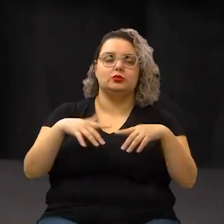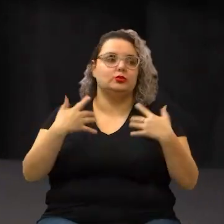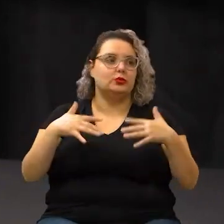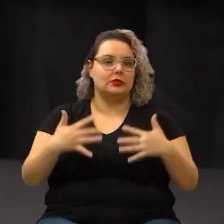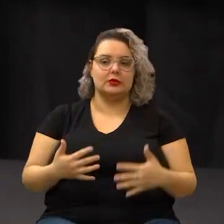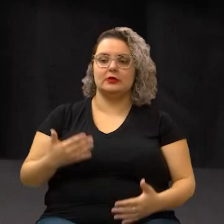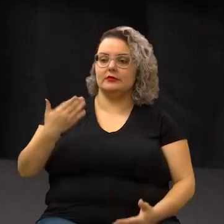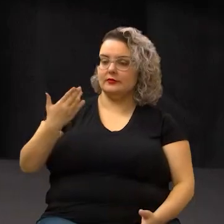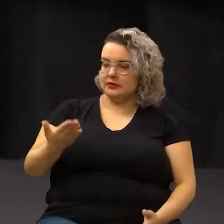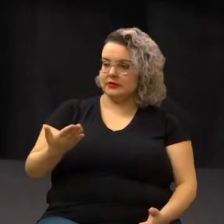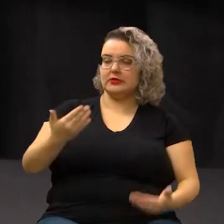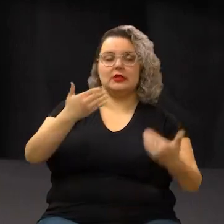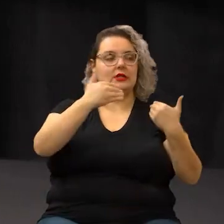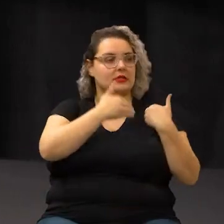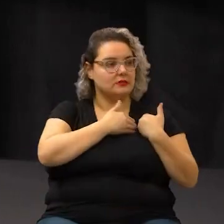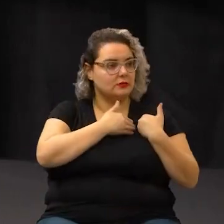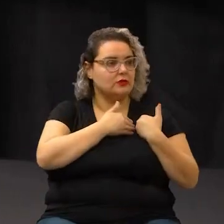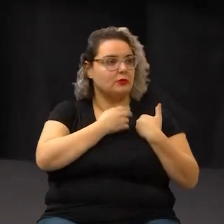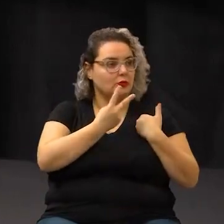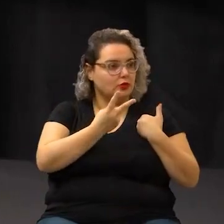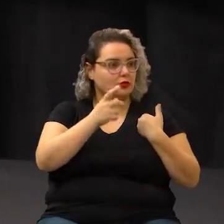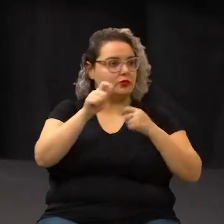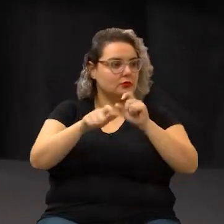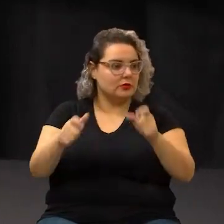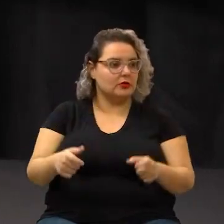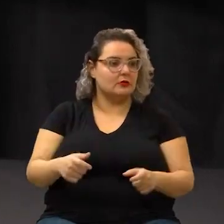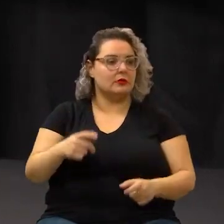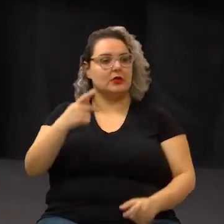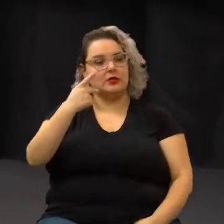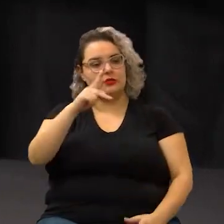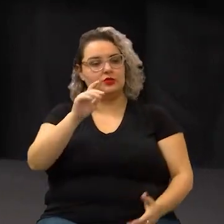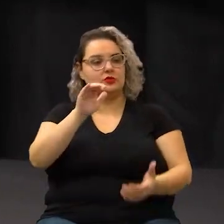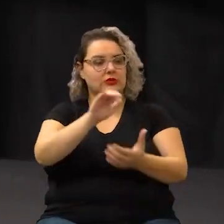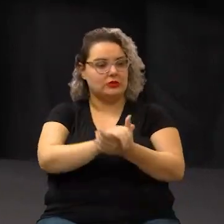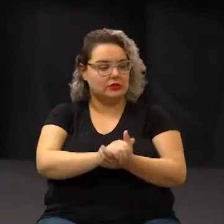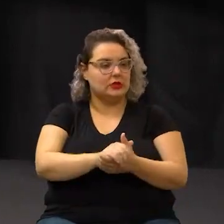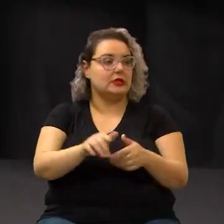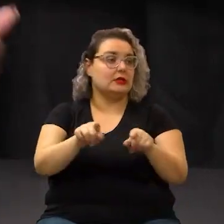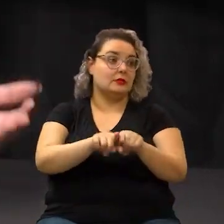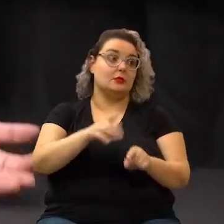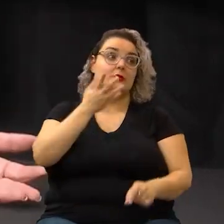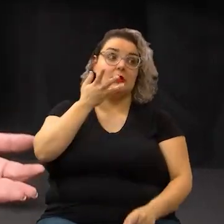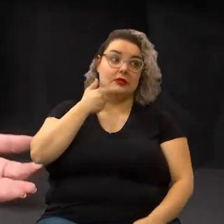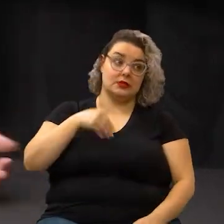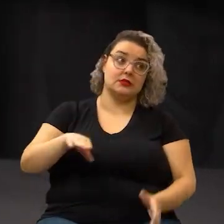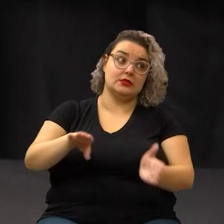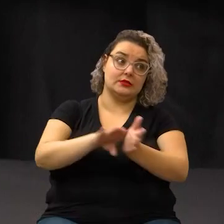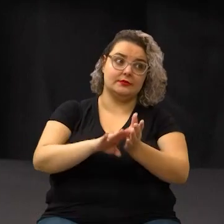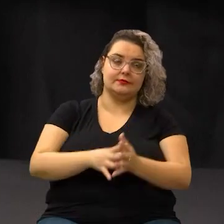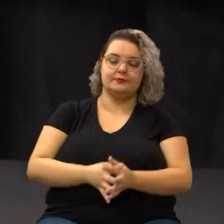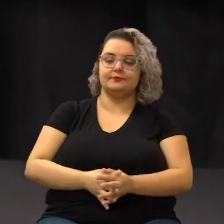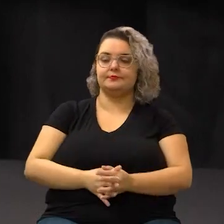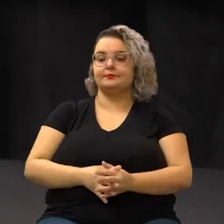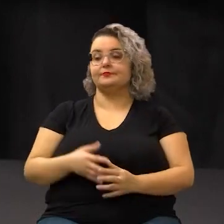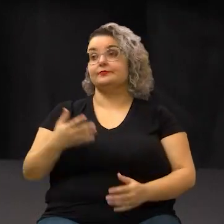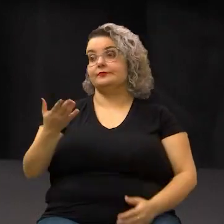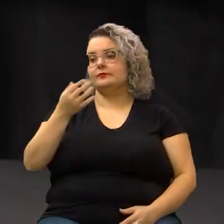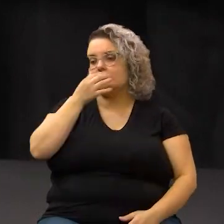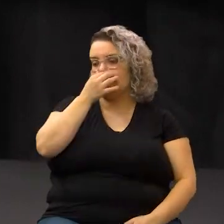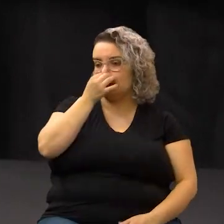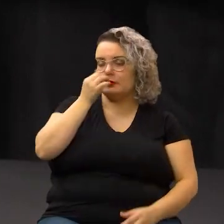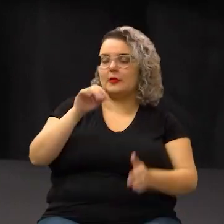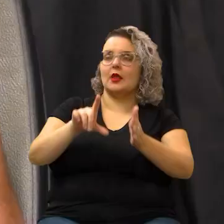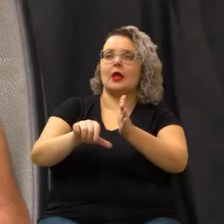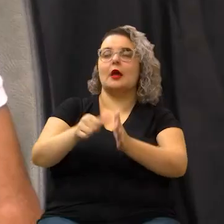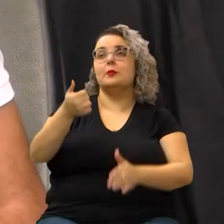aparece uma outra pessoa e você tem que se tornar responsável por 2 pessoas, pela sua companheira e por uma criança que estava por vir. Tá,